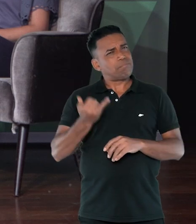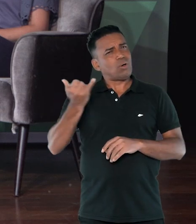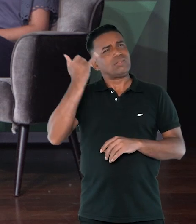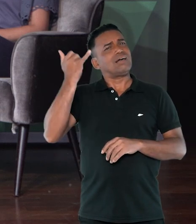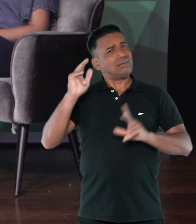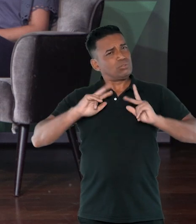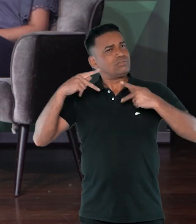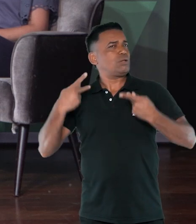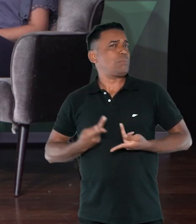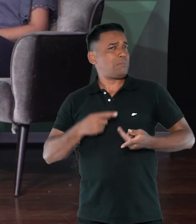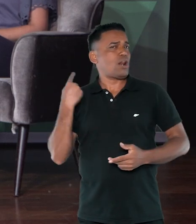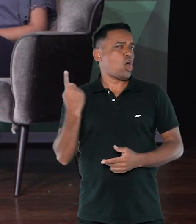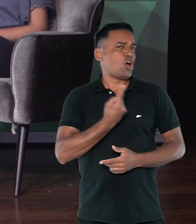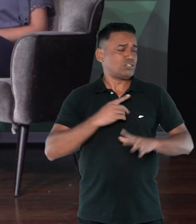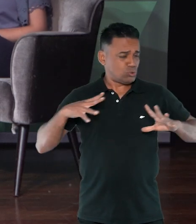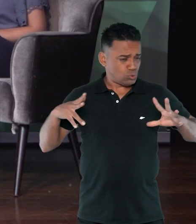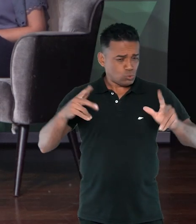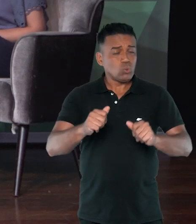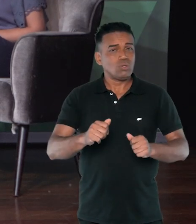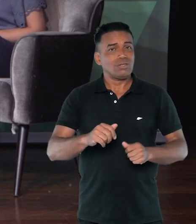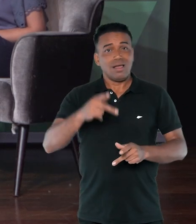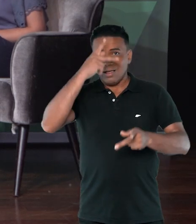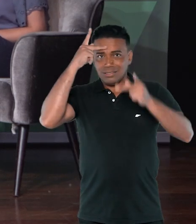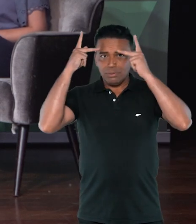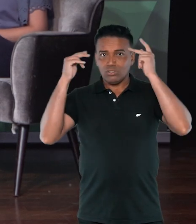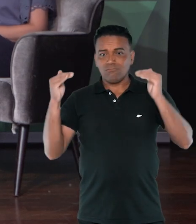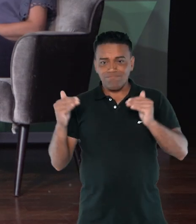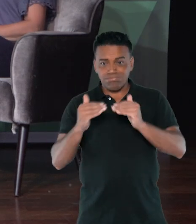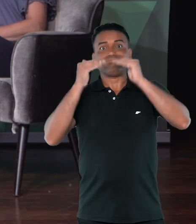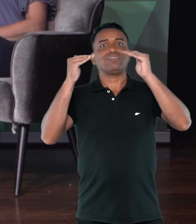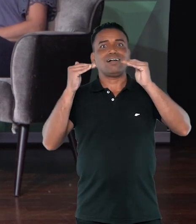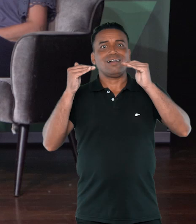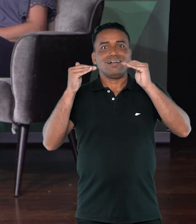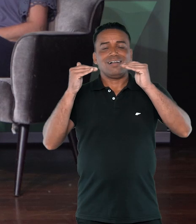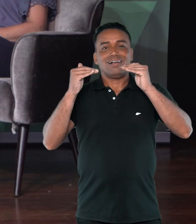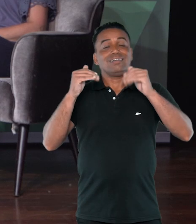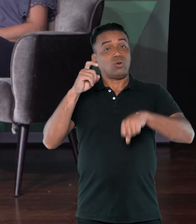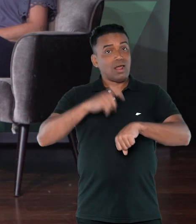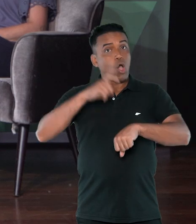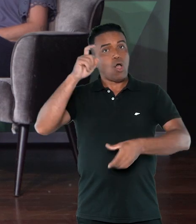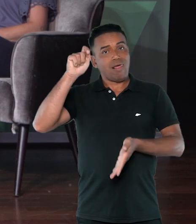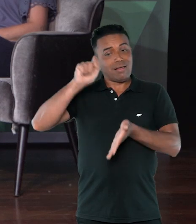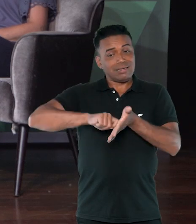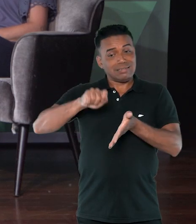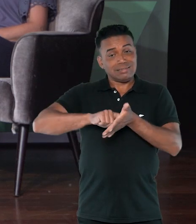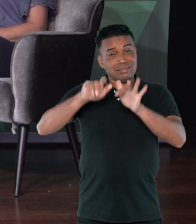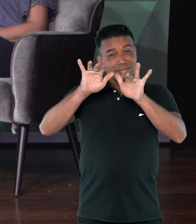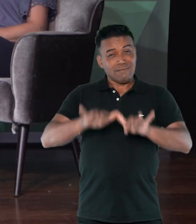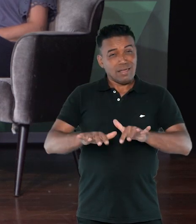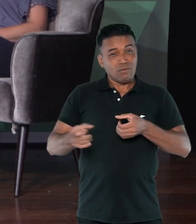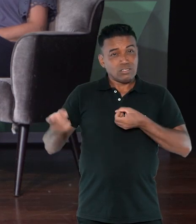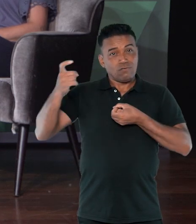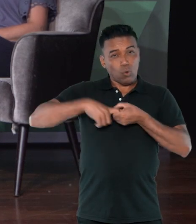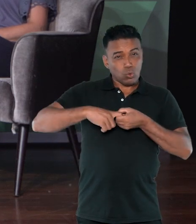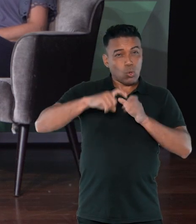texto, na forma que você trazia as histórias, não só com cuidado com o paciente que estava sendo retratado, mas com o leitor que poderia